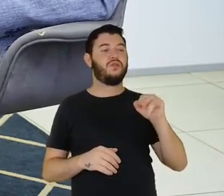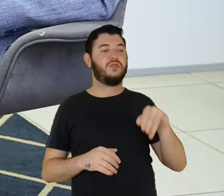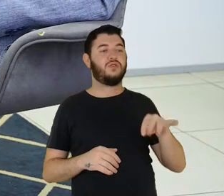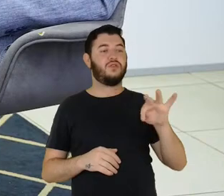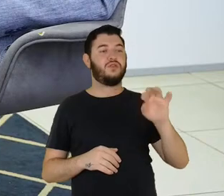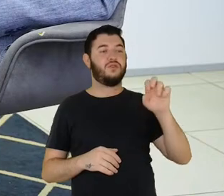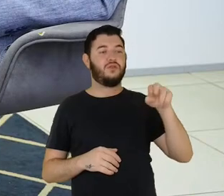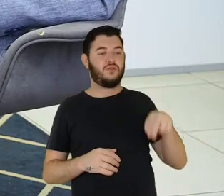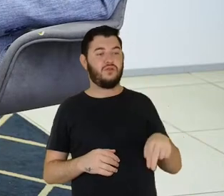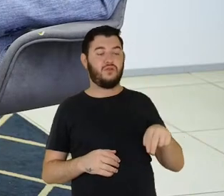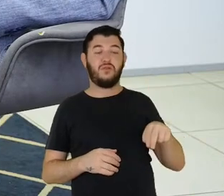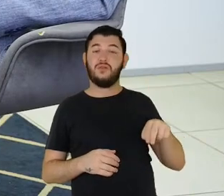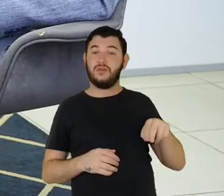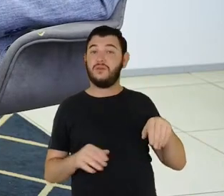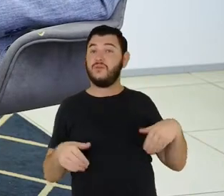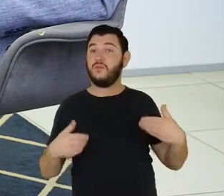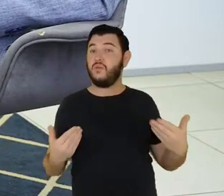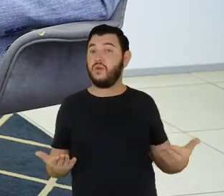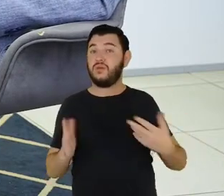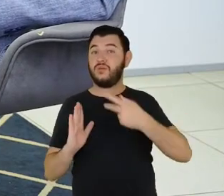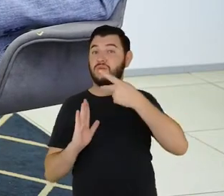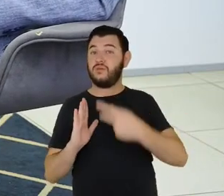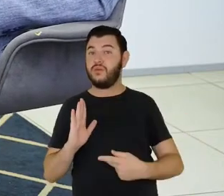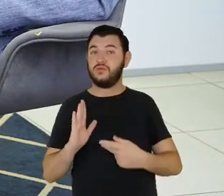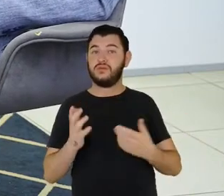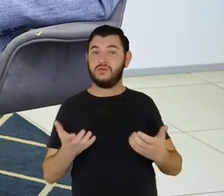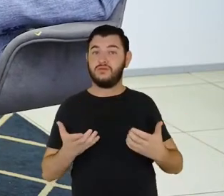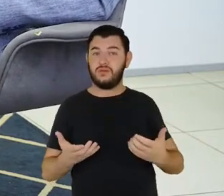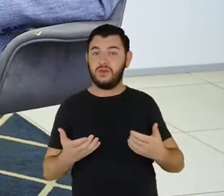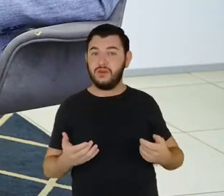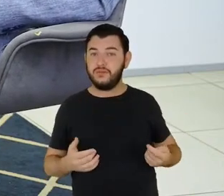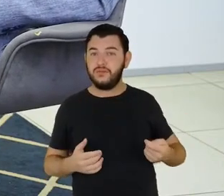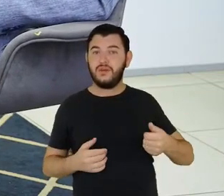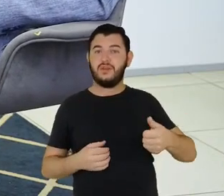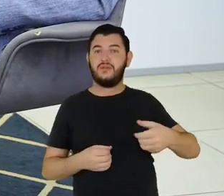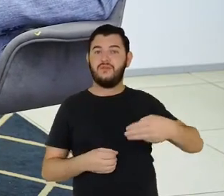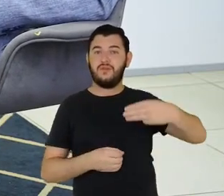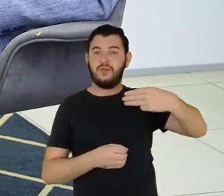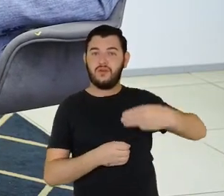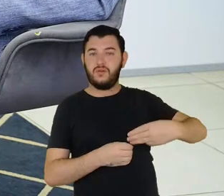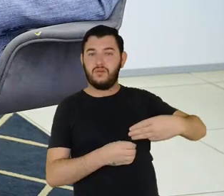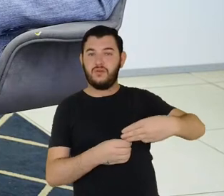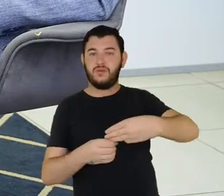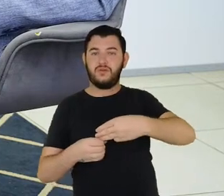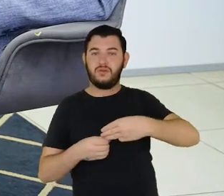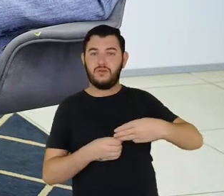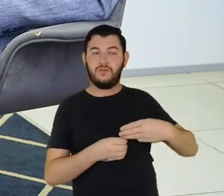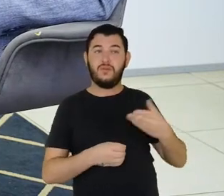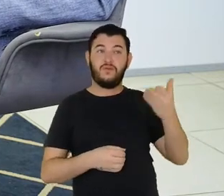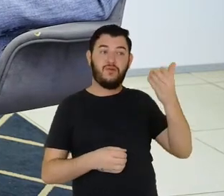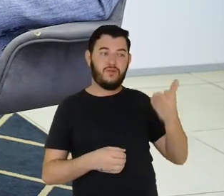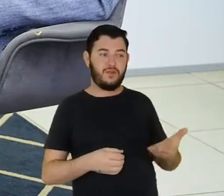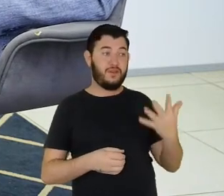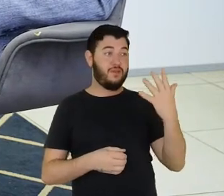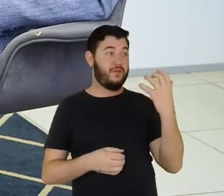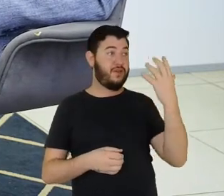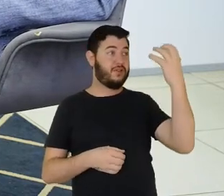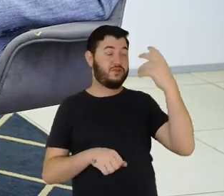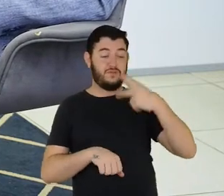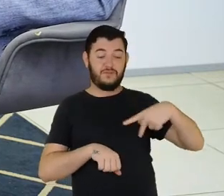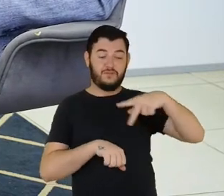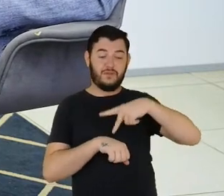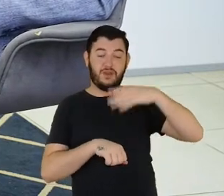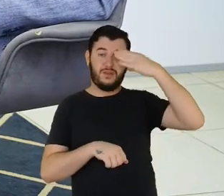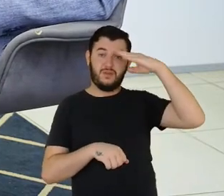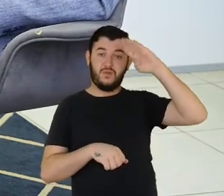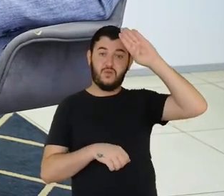o município? Inclusive, você fez algumas viagens para Cuba no ano passado, você viu algumas coisas interessantes lá que também pretende implementar no município. Fala um pouquinho